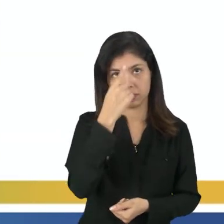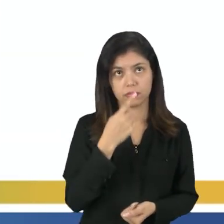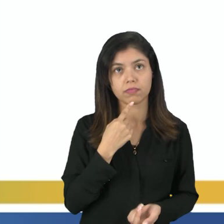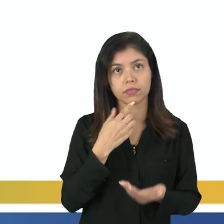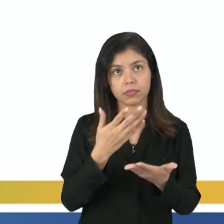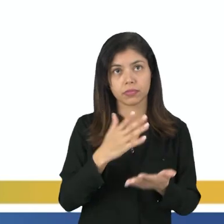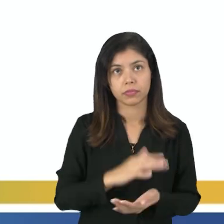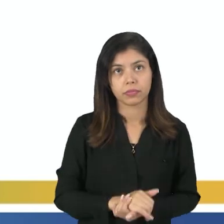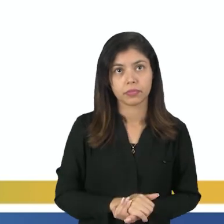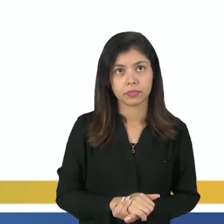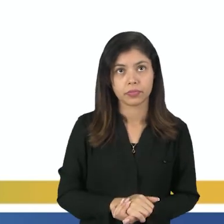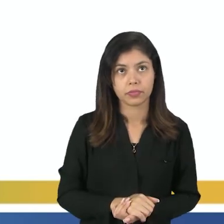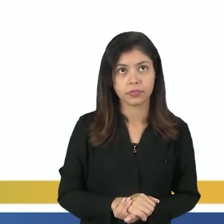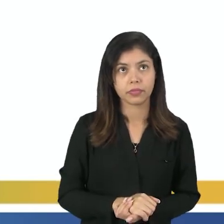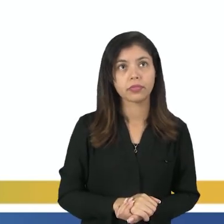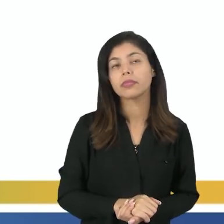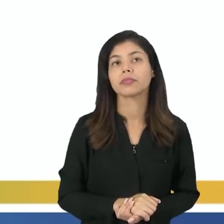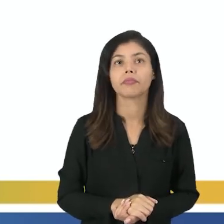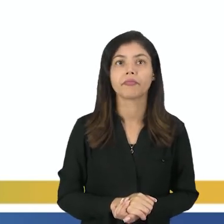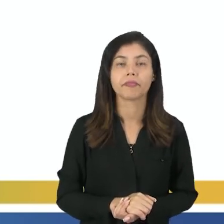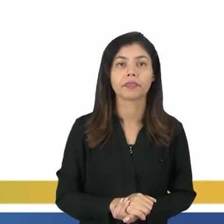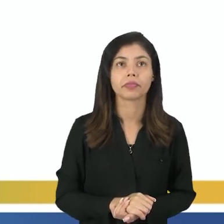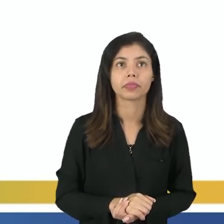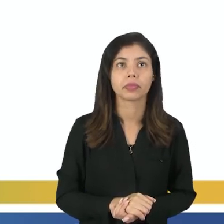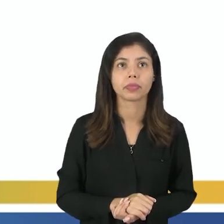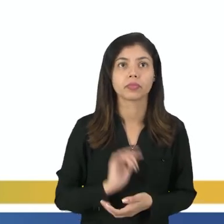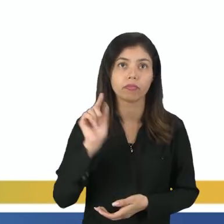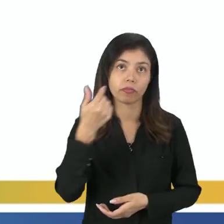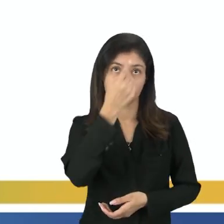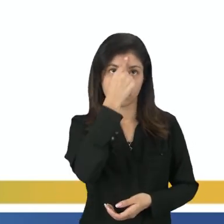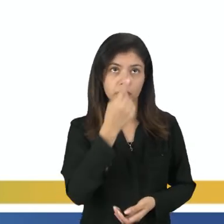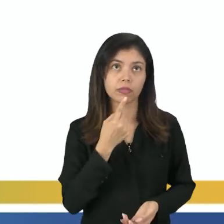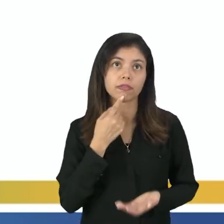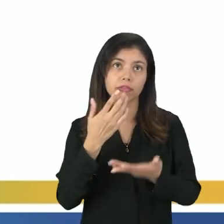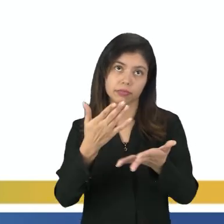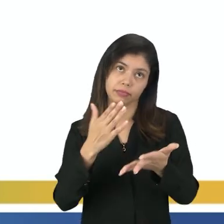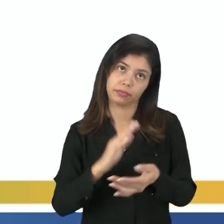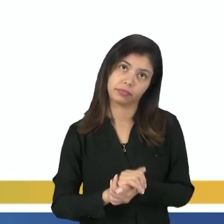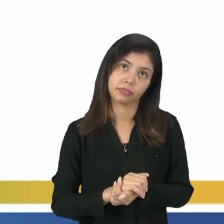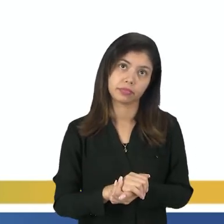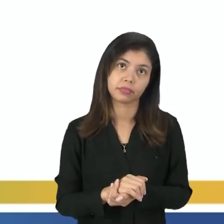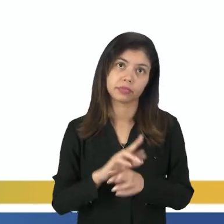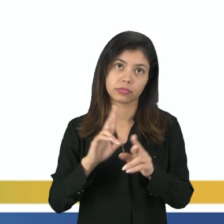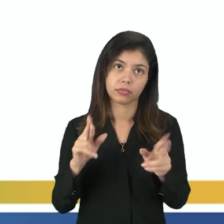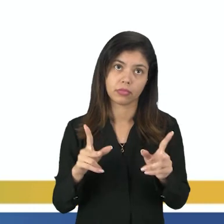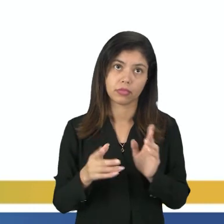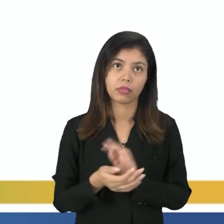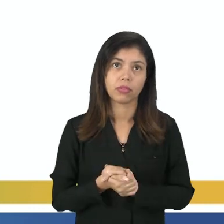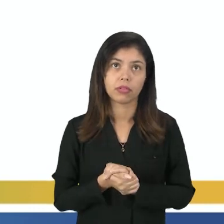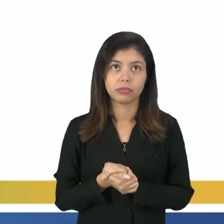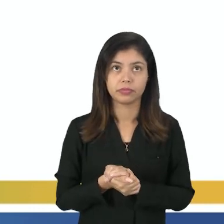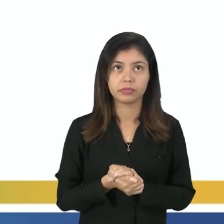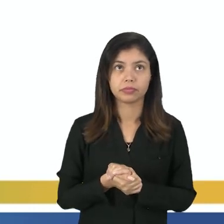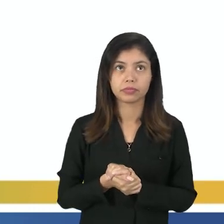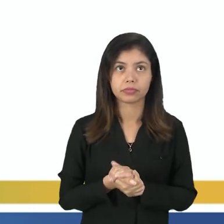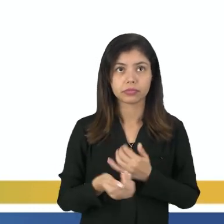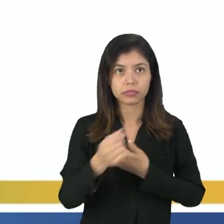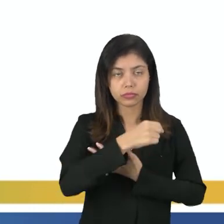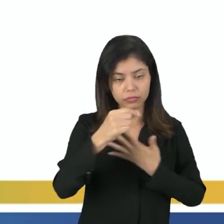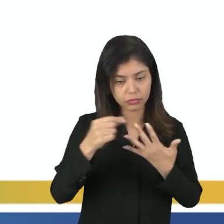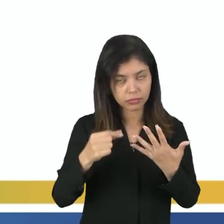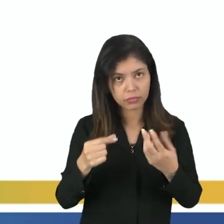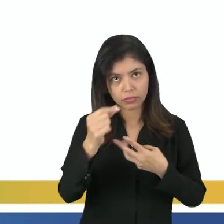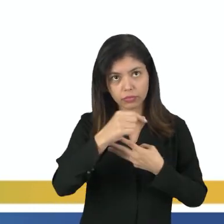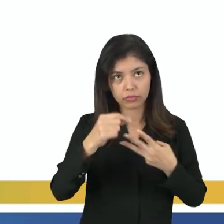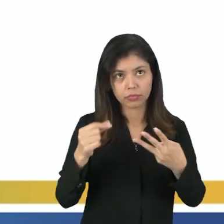né? Então aí outra imagem, né? De uma perspectiva diferente. E aí os tipos de